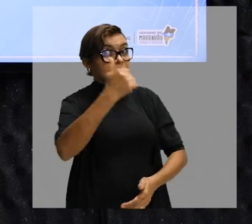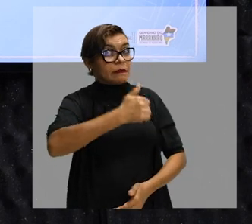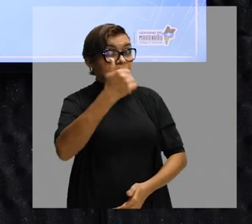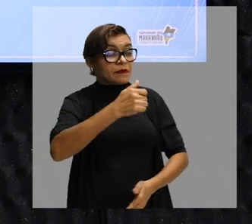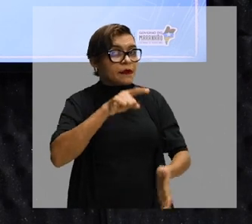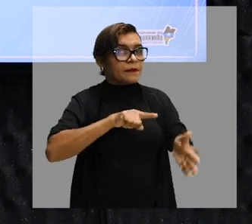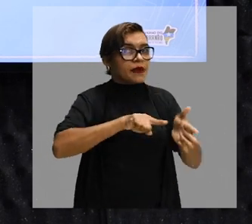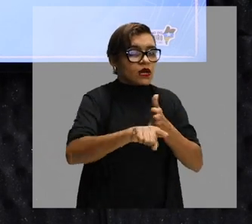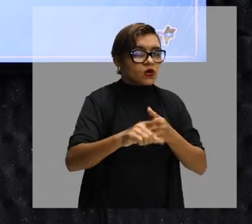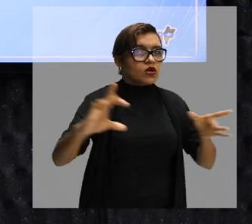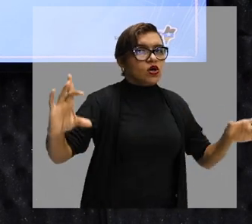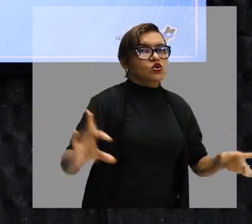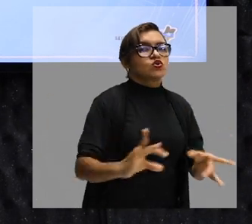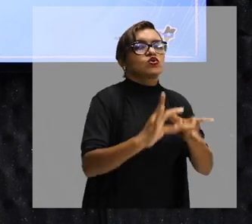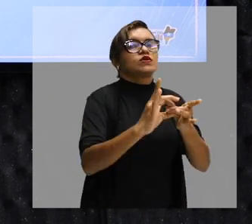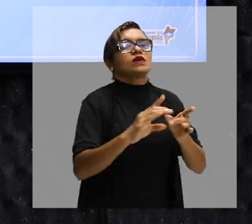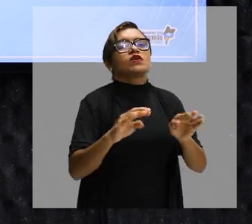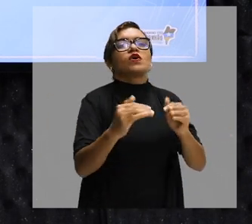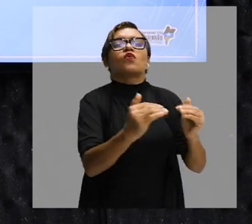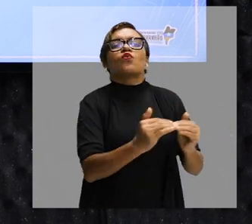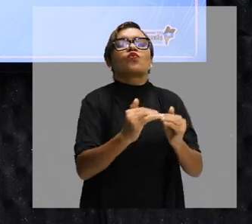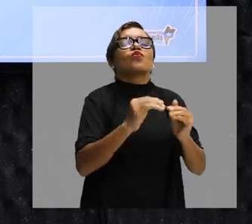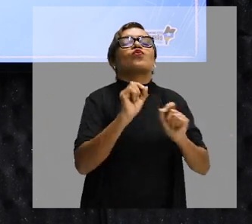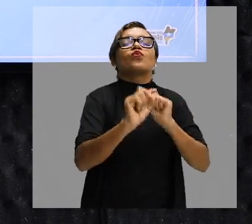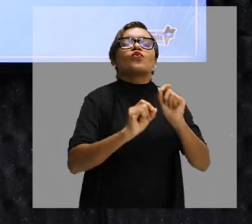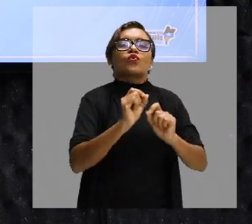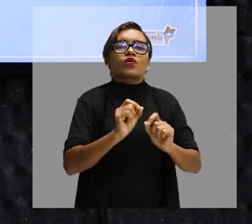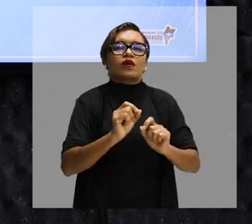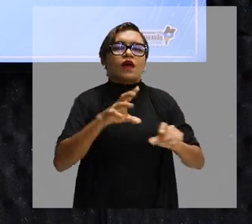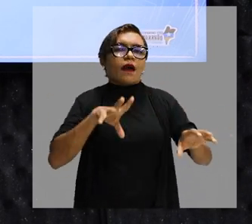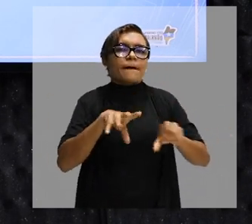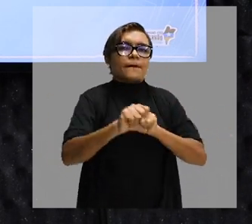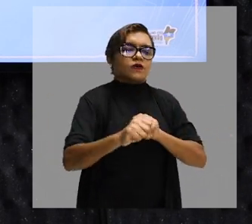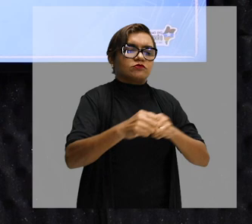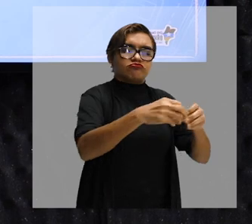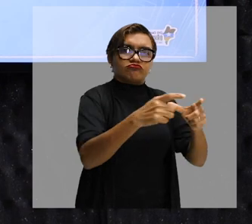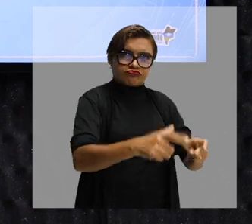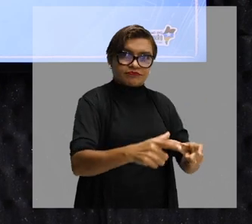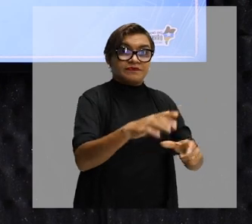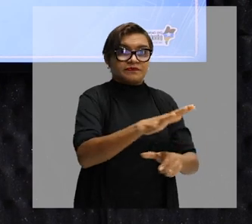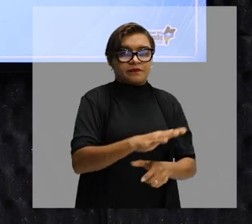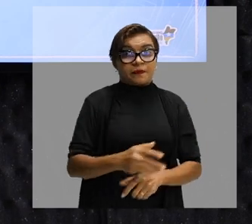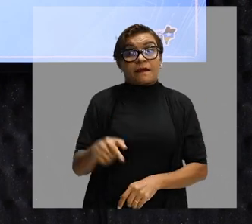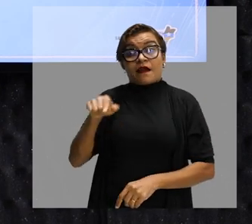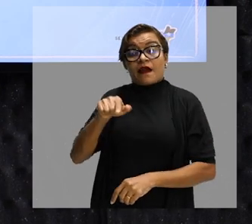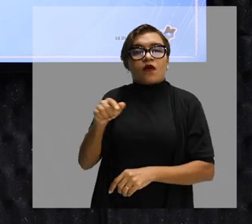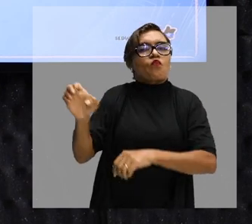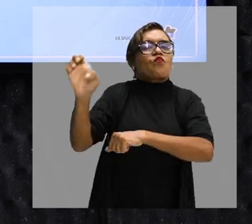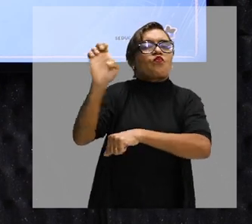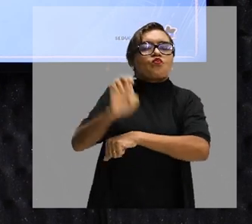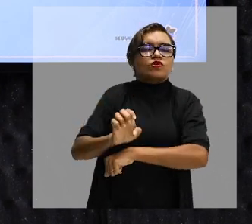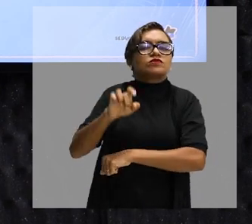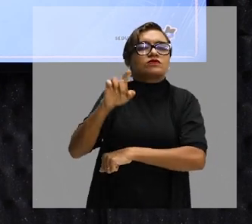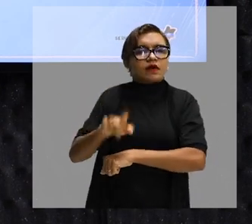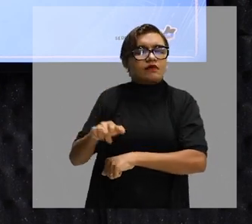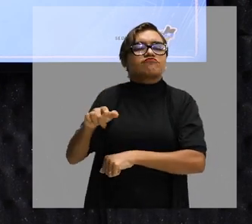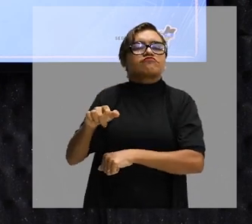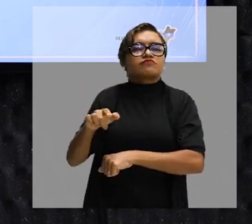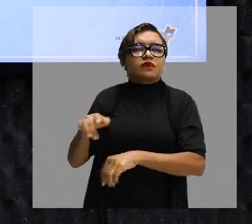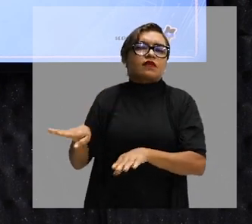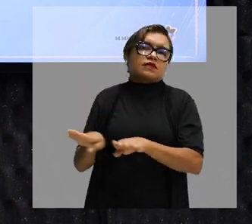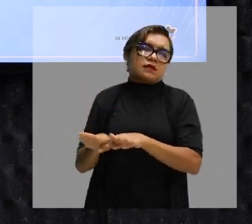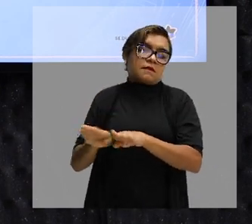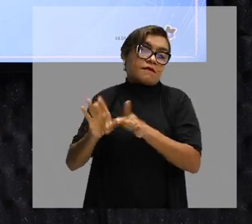está associada a quê? A posse da terra, correto? E aqui o Estado, necessariamente, o